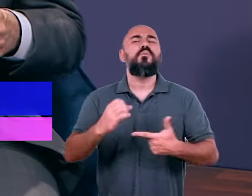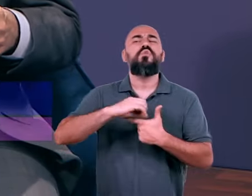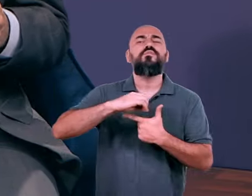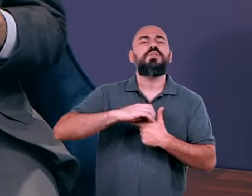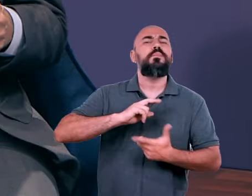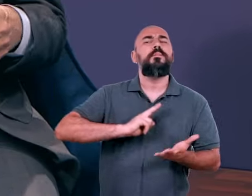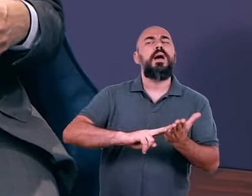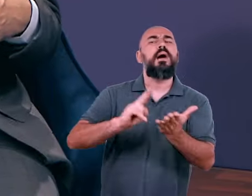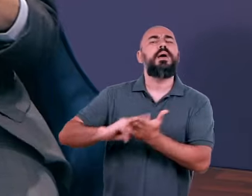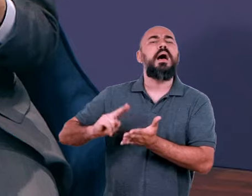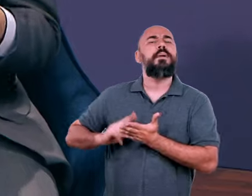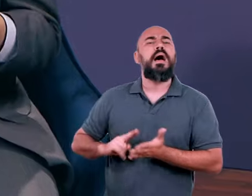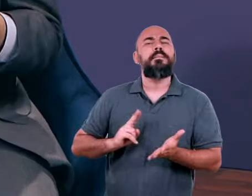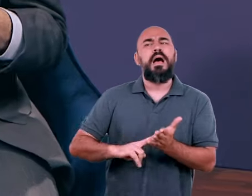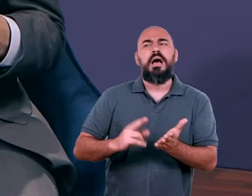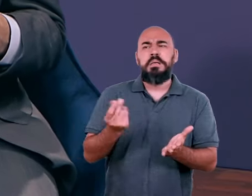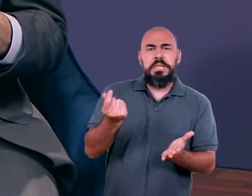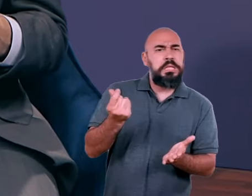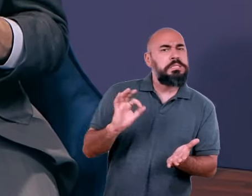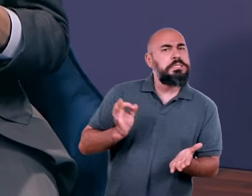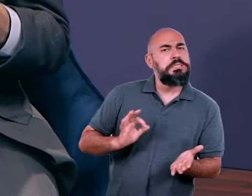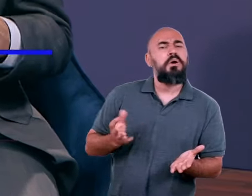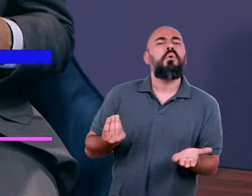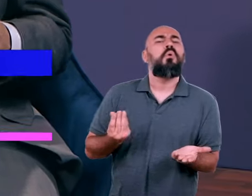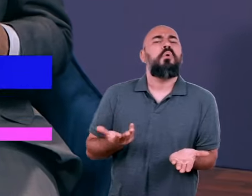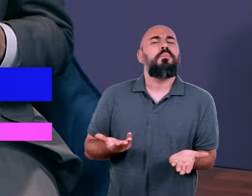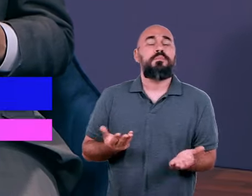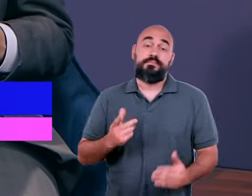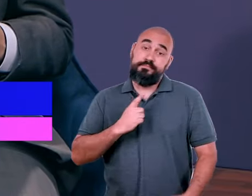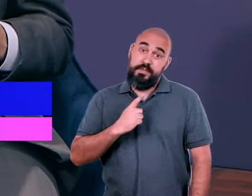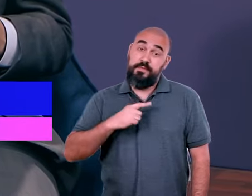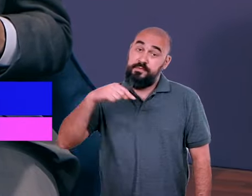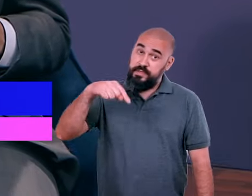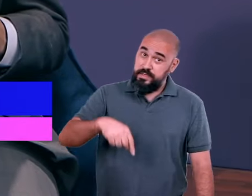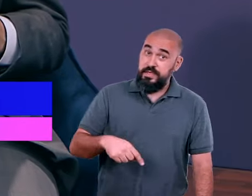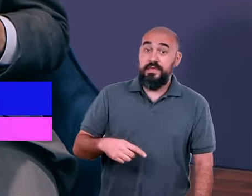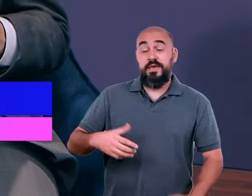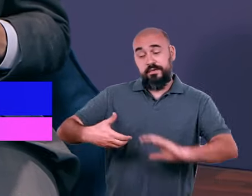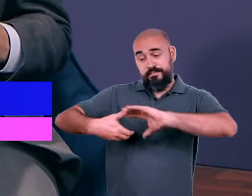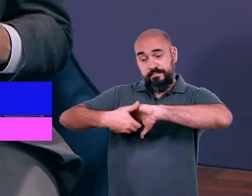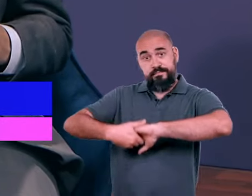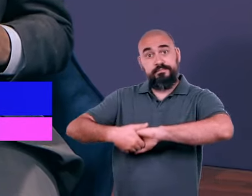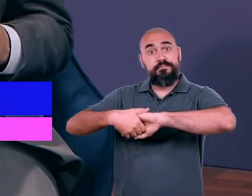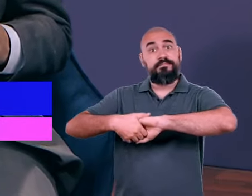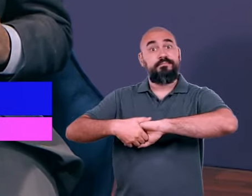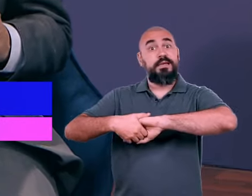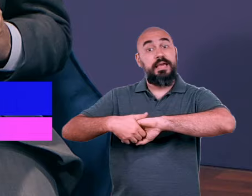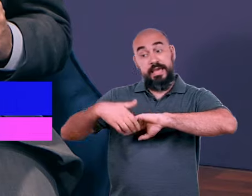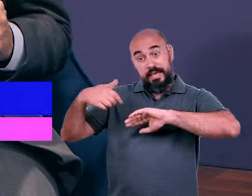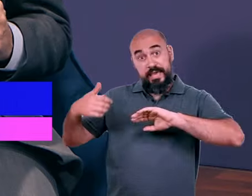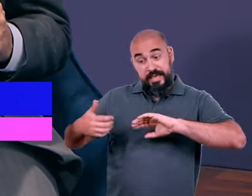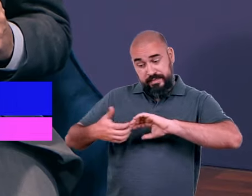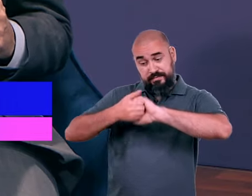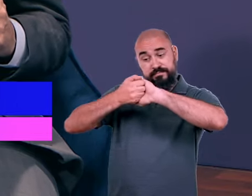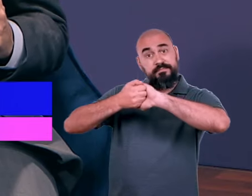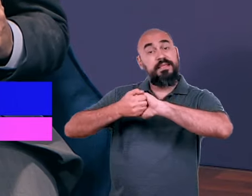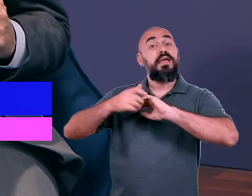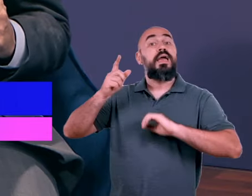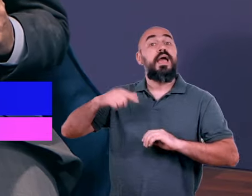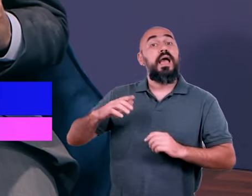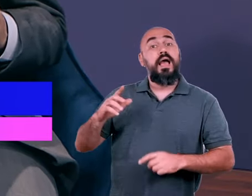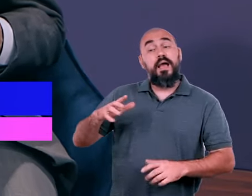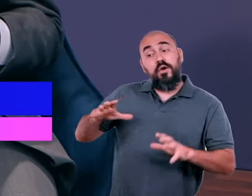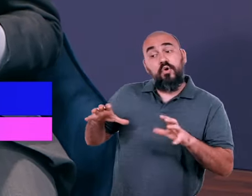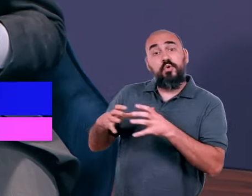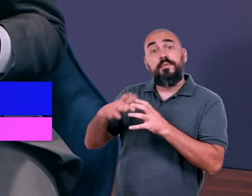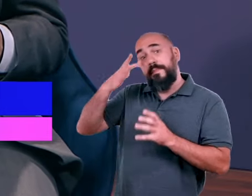materiais sem cobrar das pessoas? É porque nós temos aqui os anjos da esperança. São pessoas que